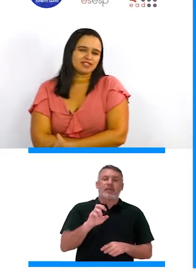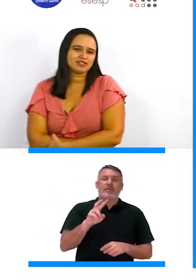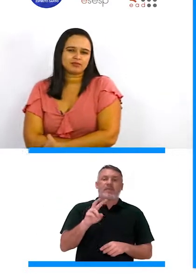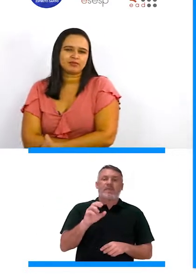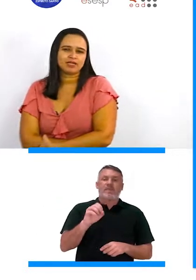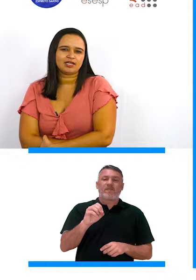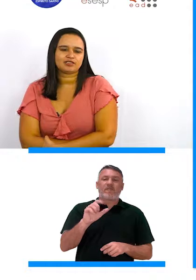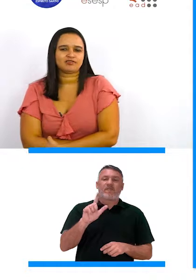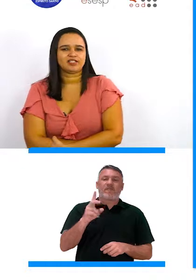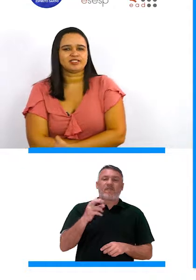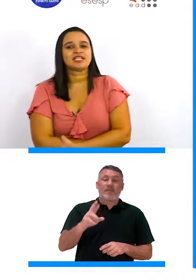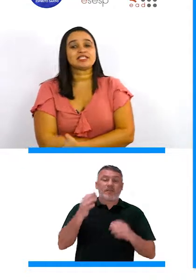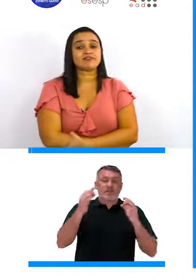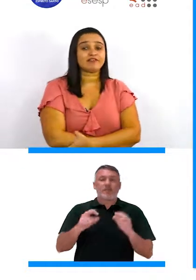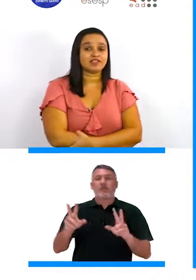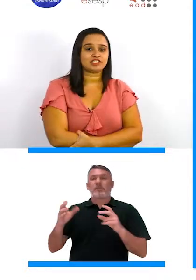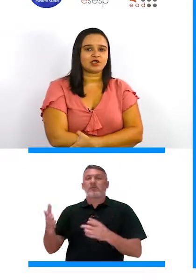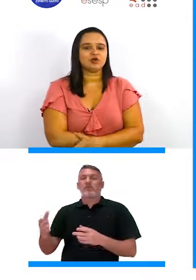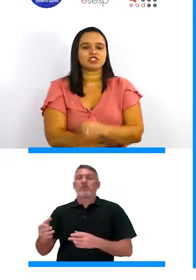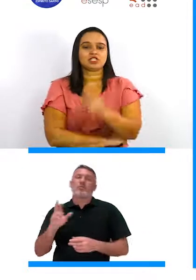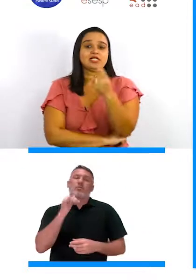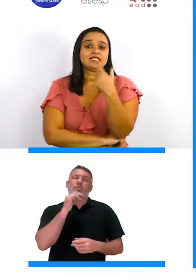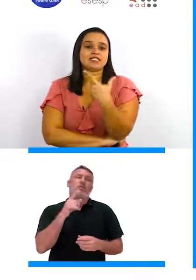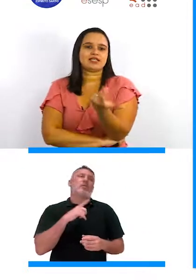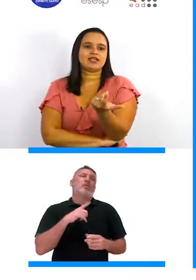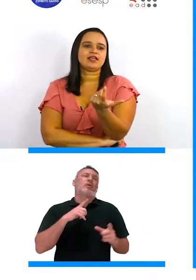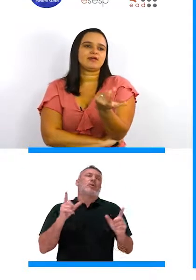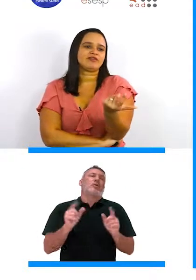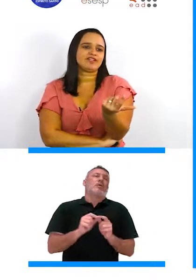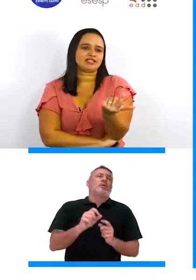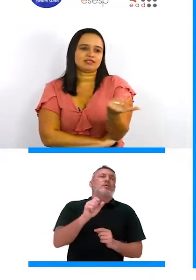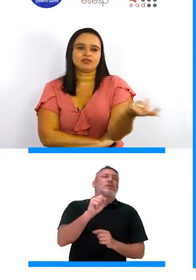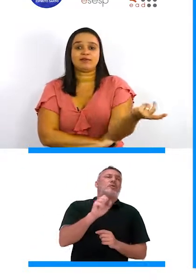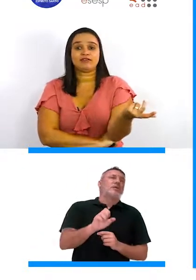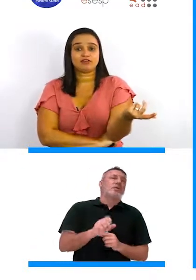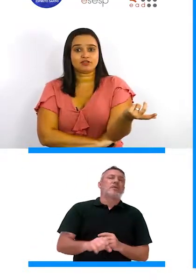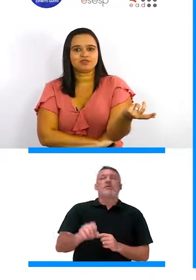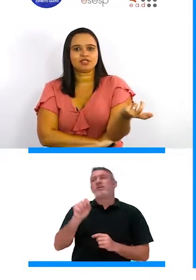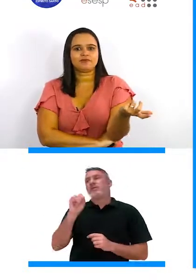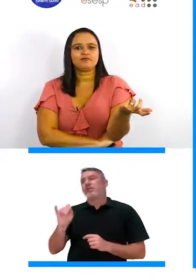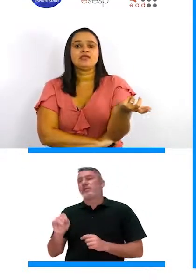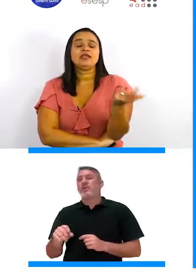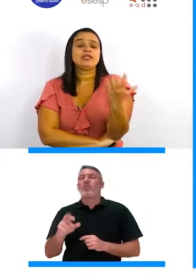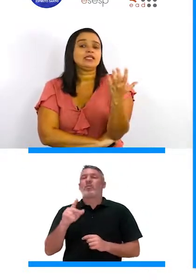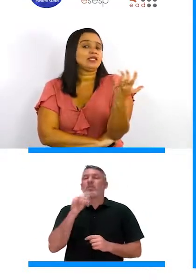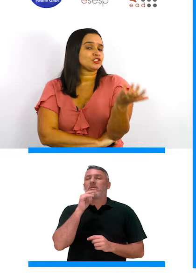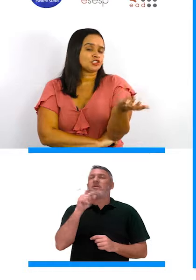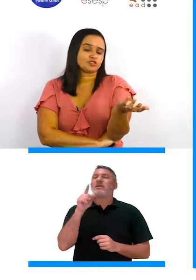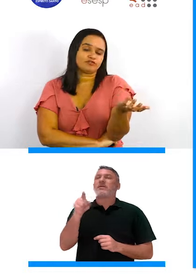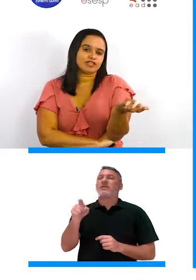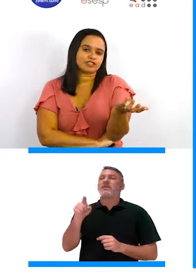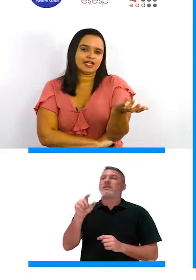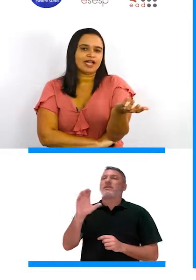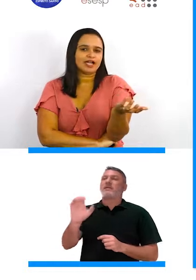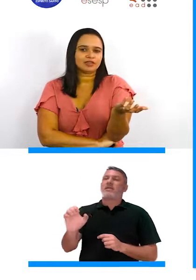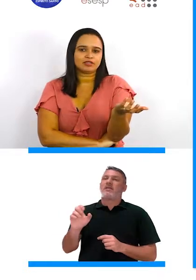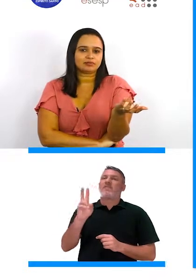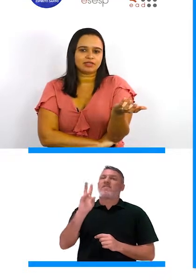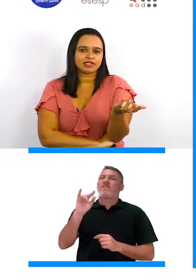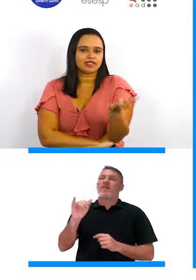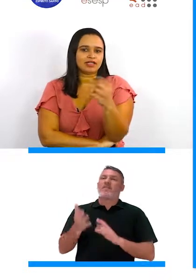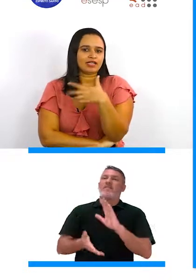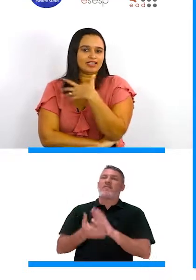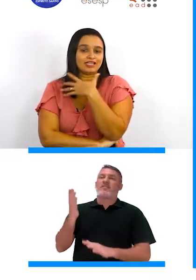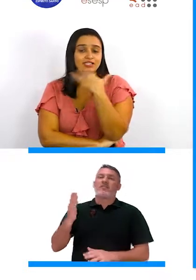uma variação também, né? Você fala assim, você vai viajar hoje? Ser é uma variação da palavra você. E a gente não fala que está errado,